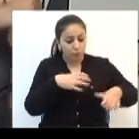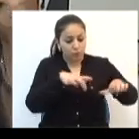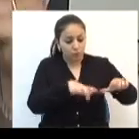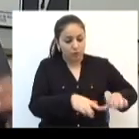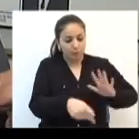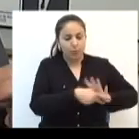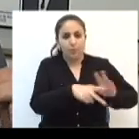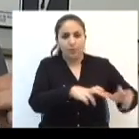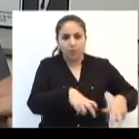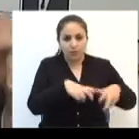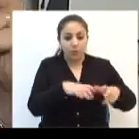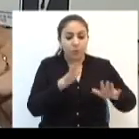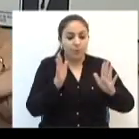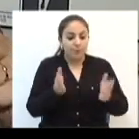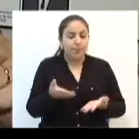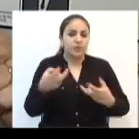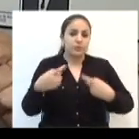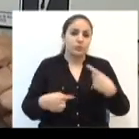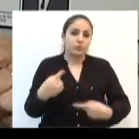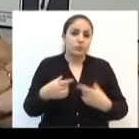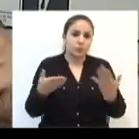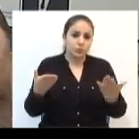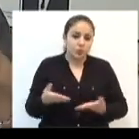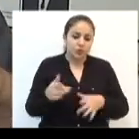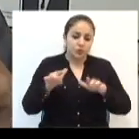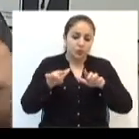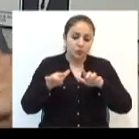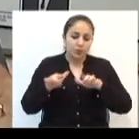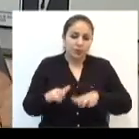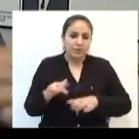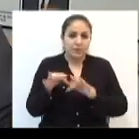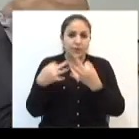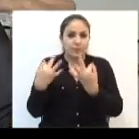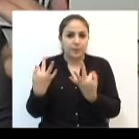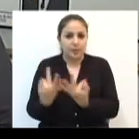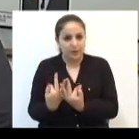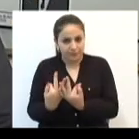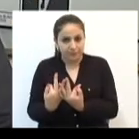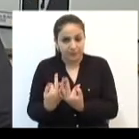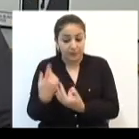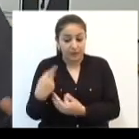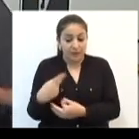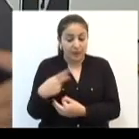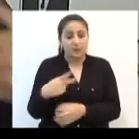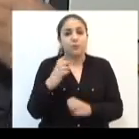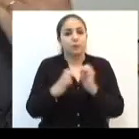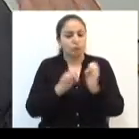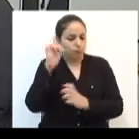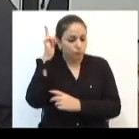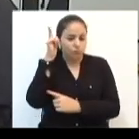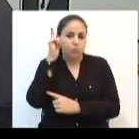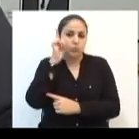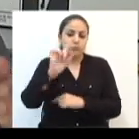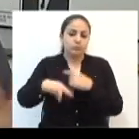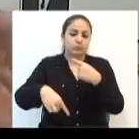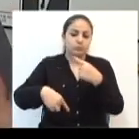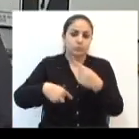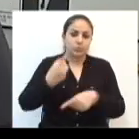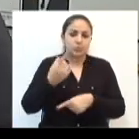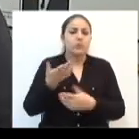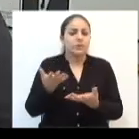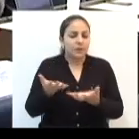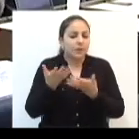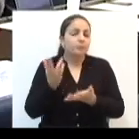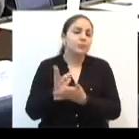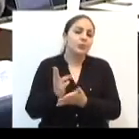O que mais se debate hoje é a sucessão familiar. E esta é uma empresa que conseguiu fazer isso e queremos que ela tenha